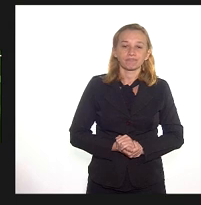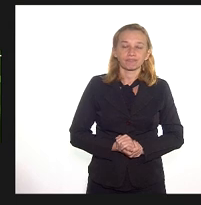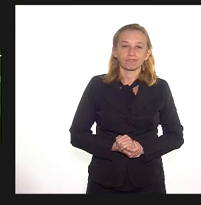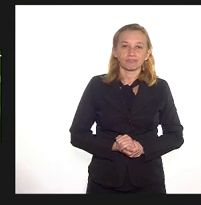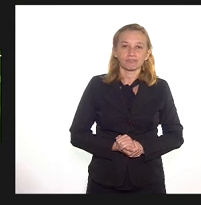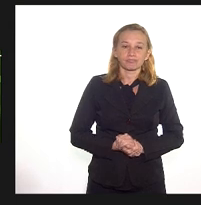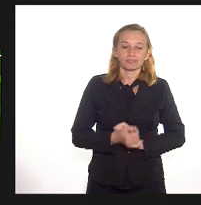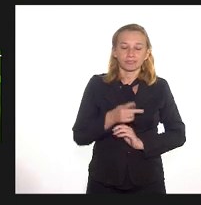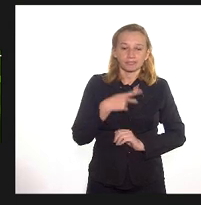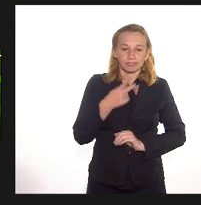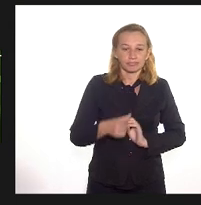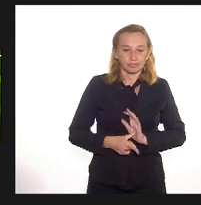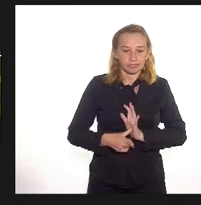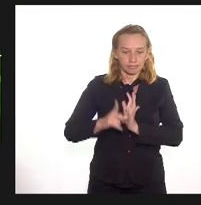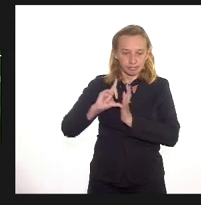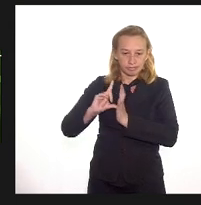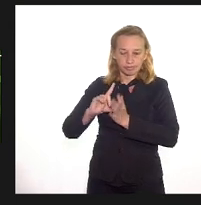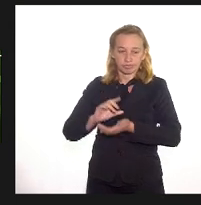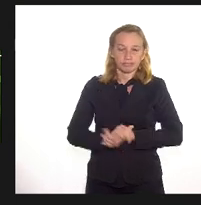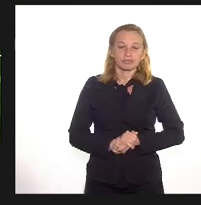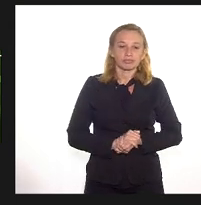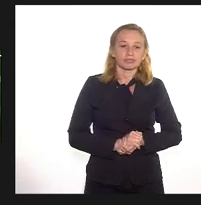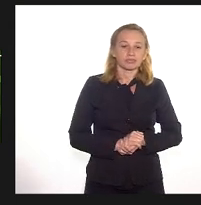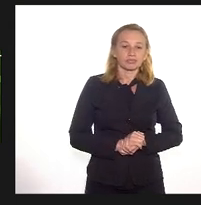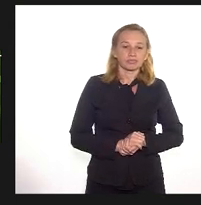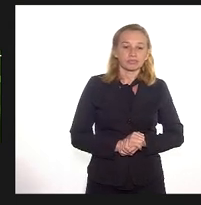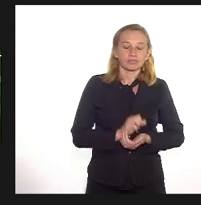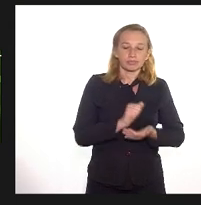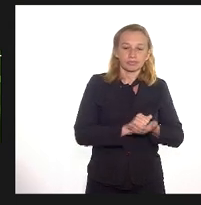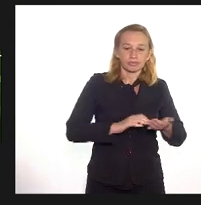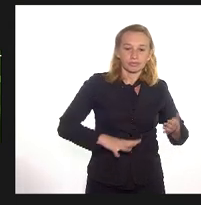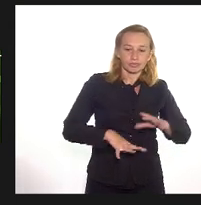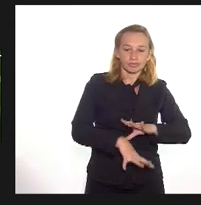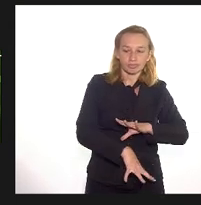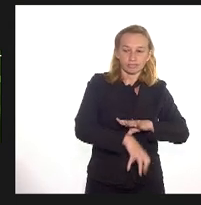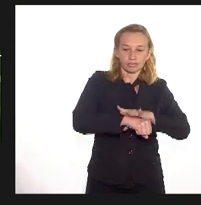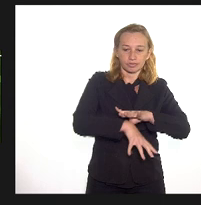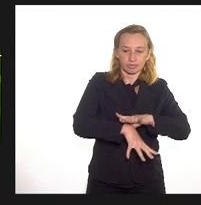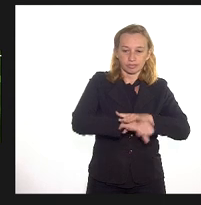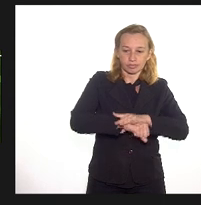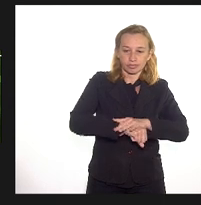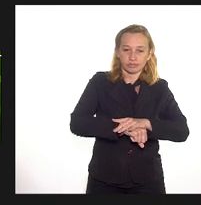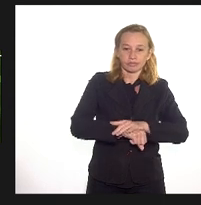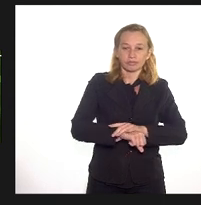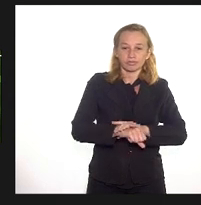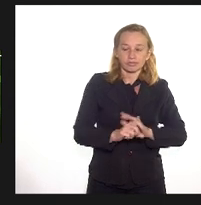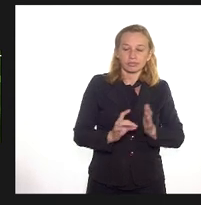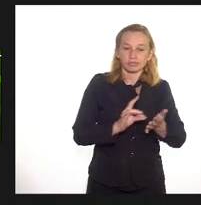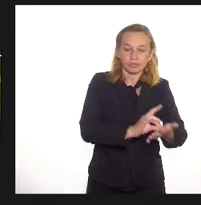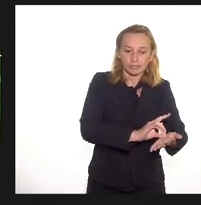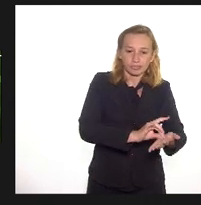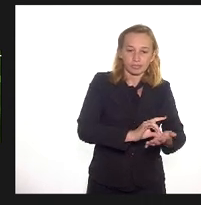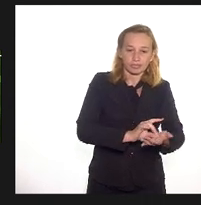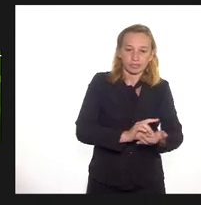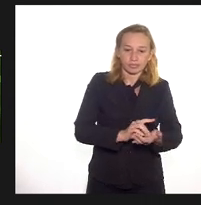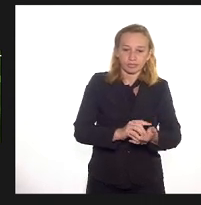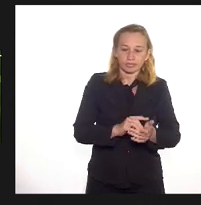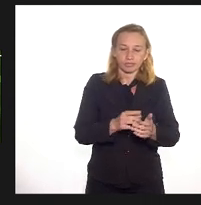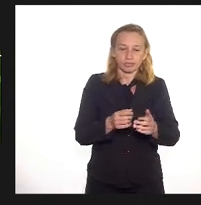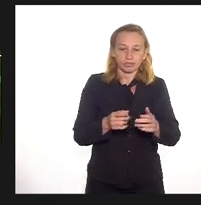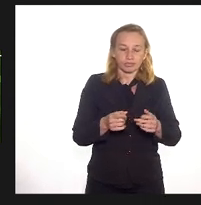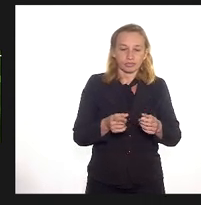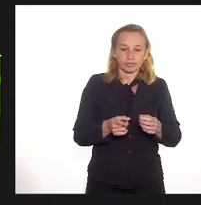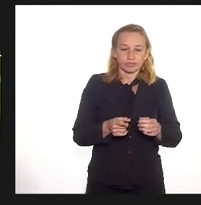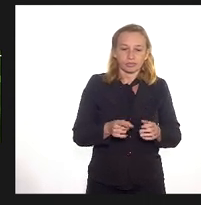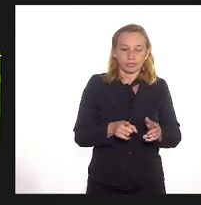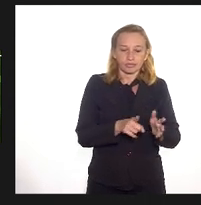Como mencionado anteriormente, quando a atividade exploratória ela der origem, isso foi objeto de revisão justamente na RAMP 12,